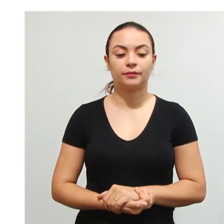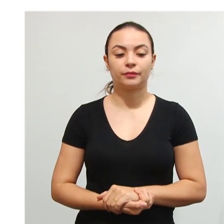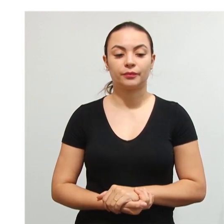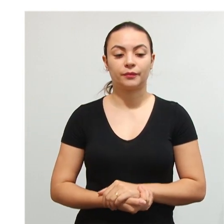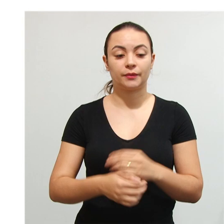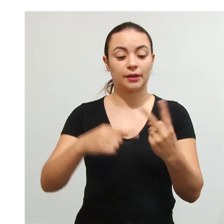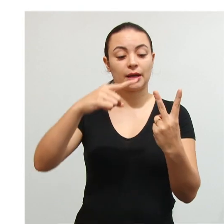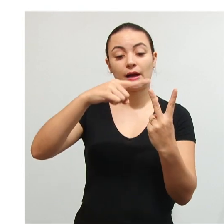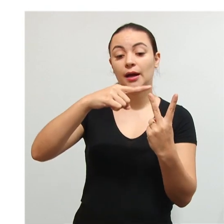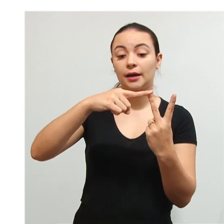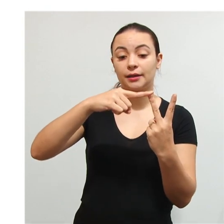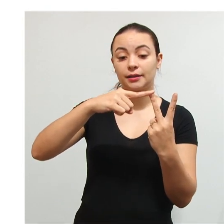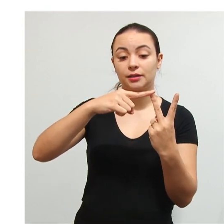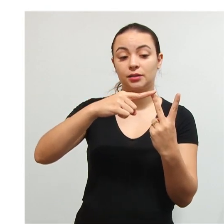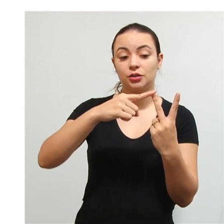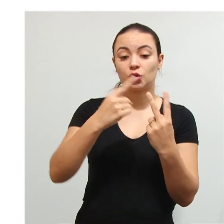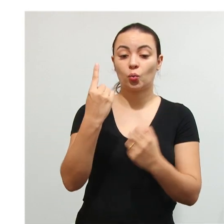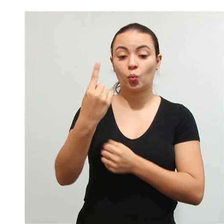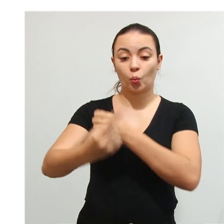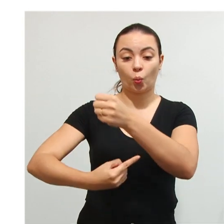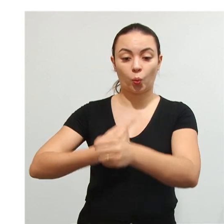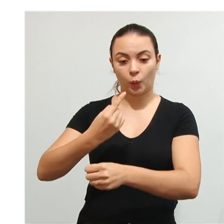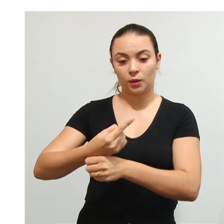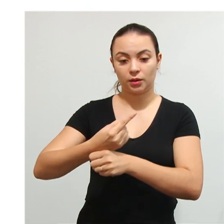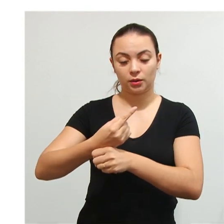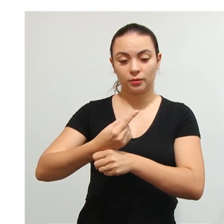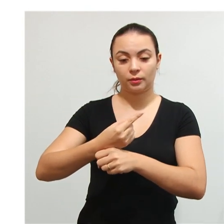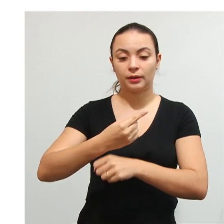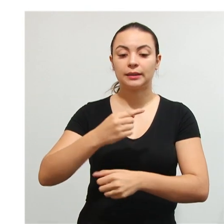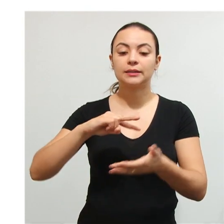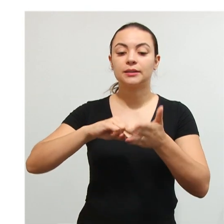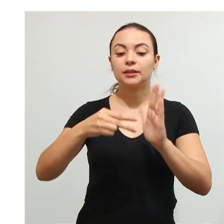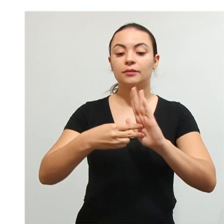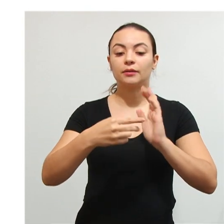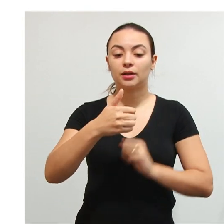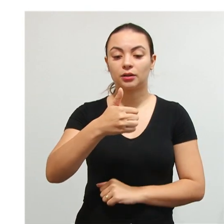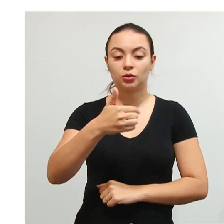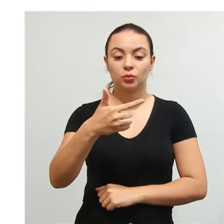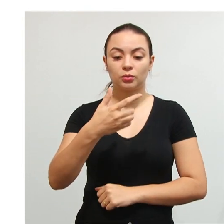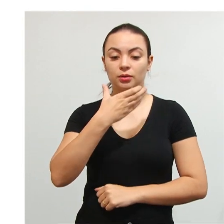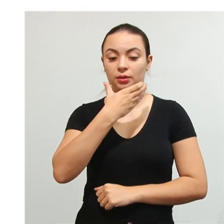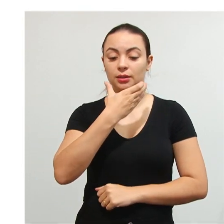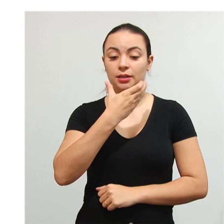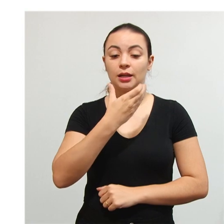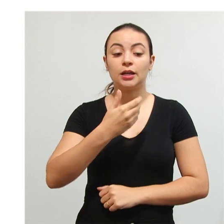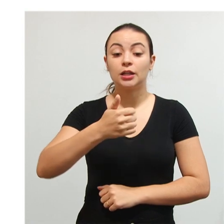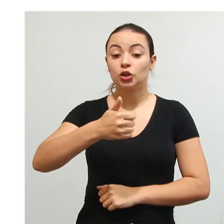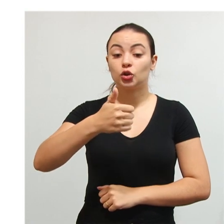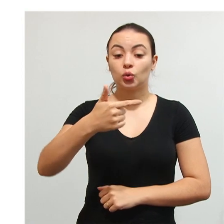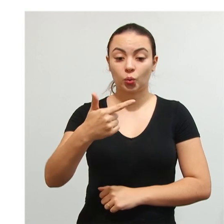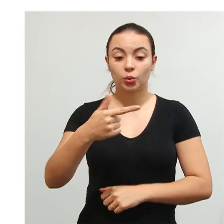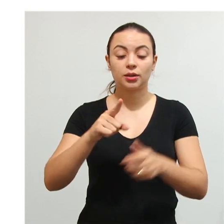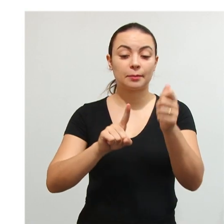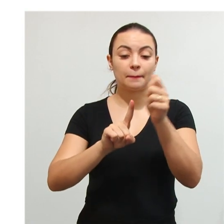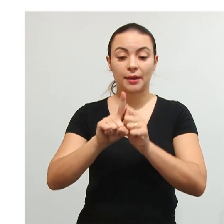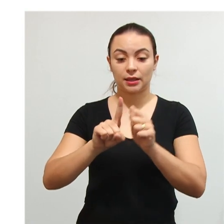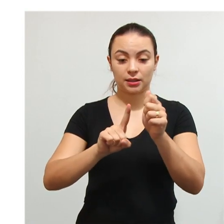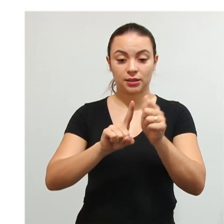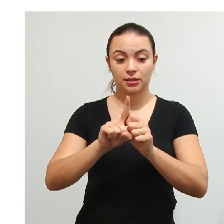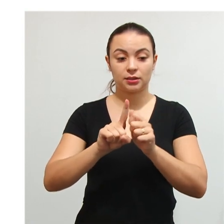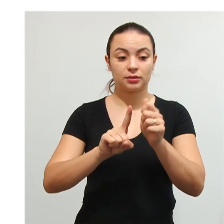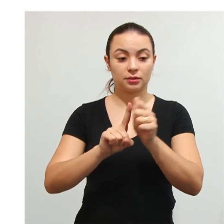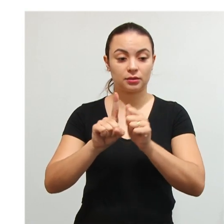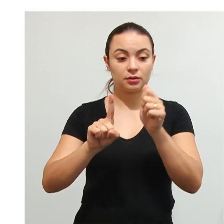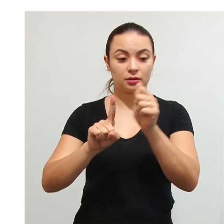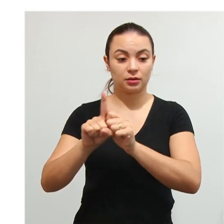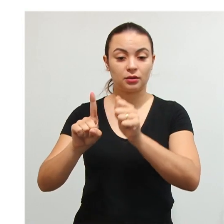ano 12 meses um mais a taxa anual e aí fora da raiz o menos